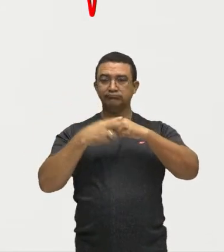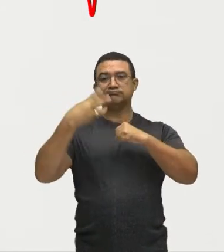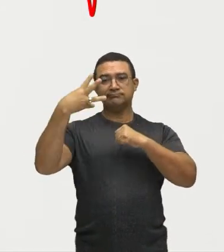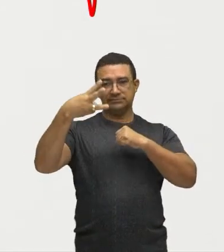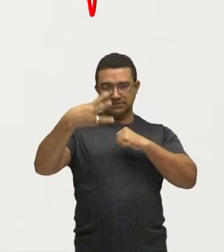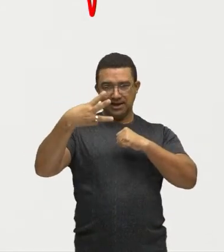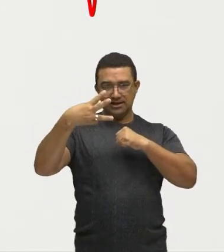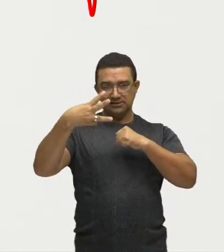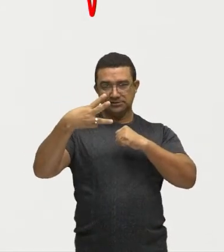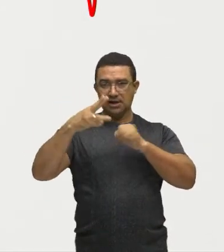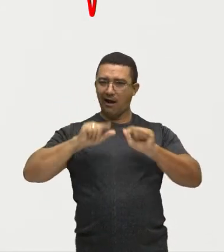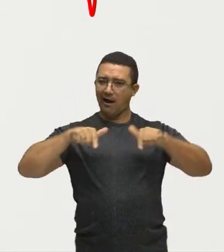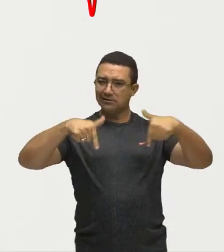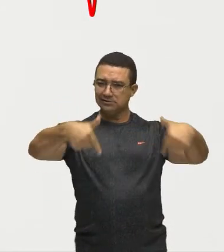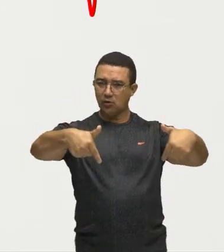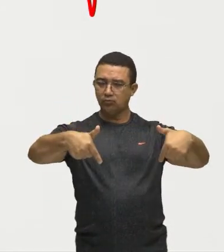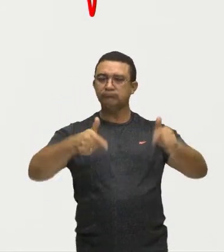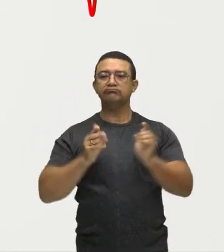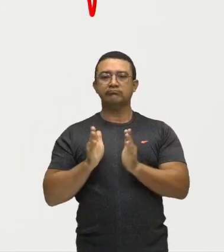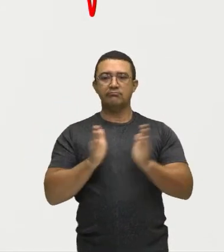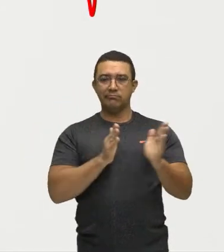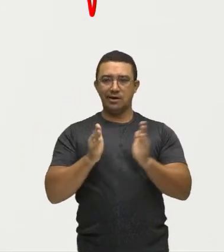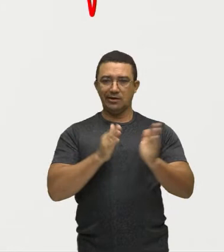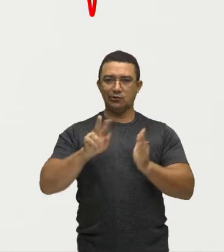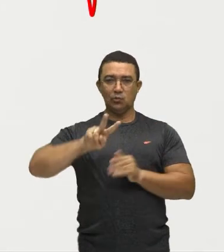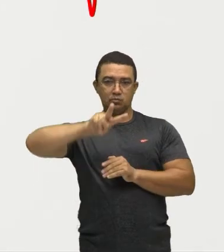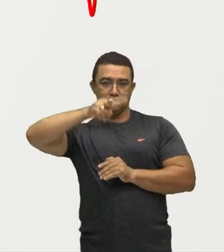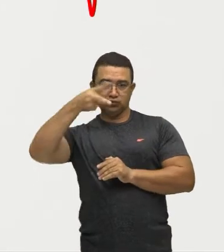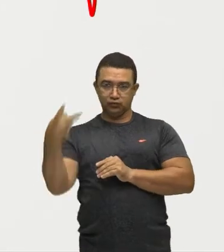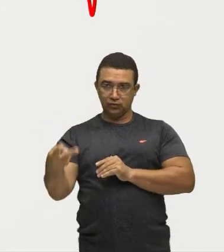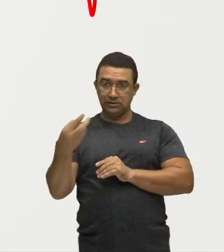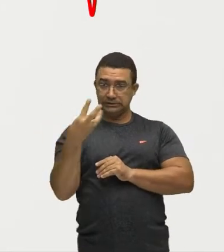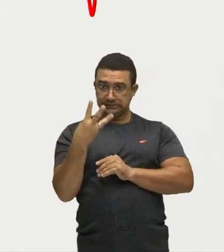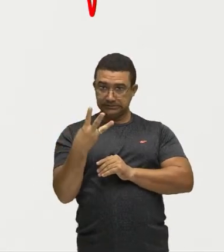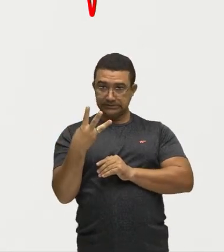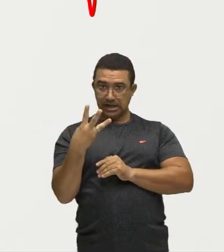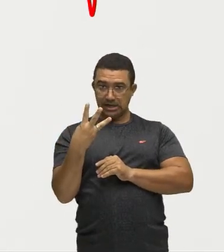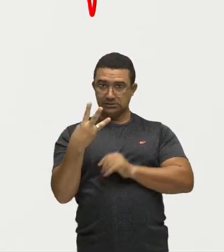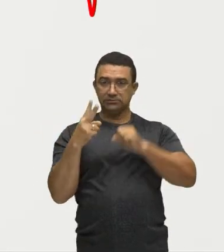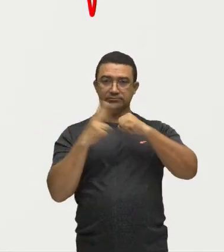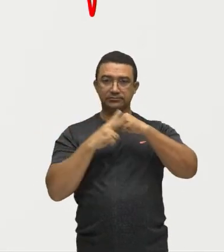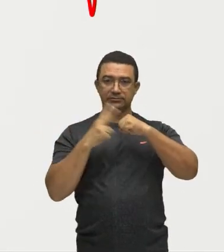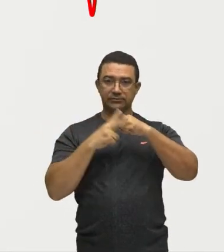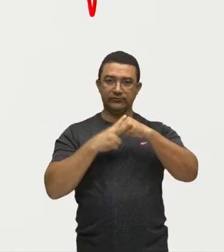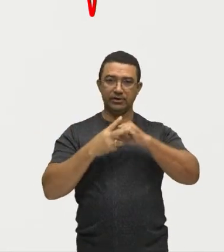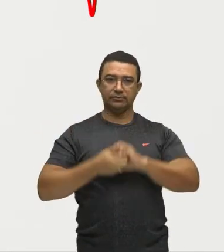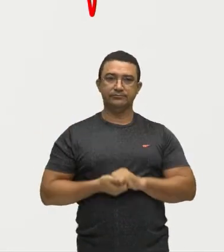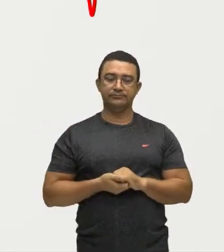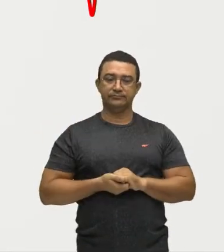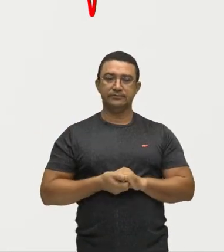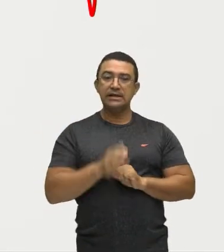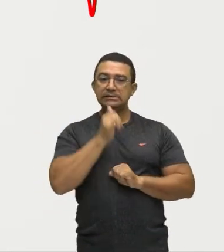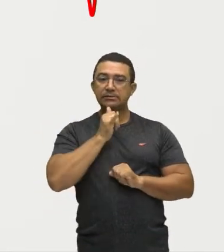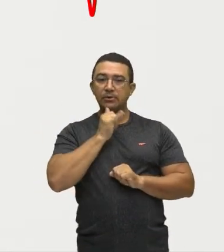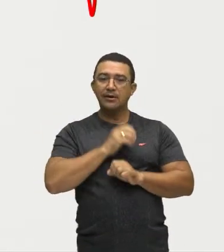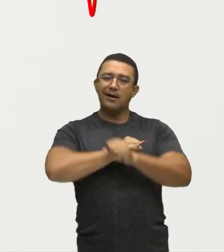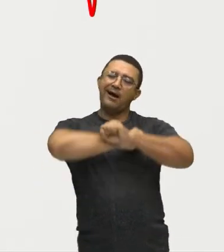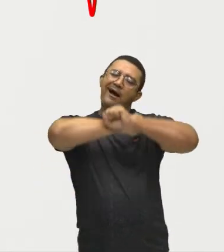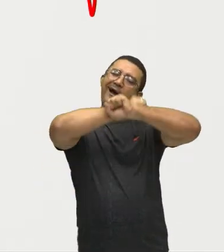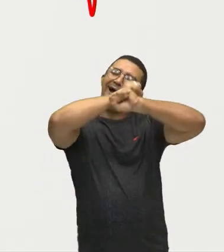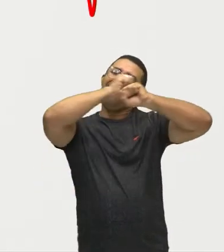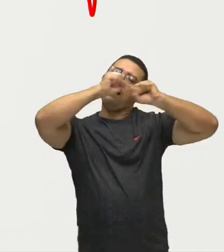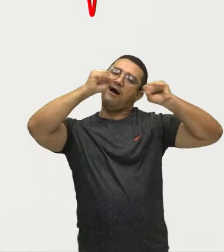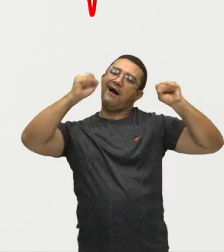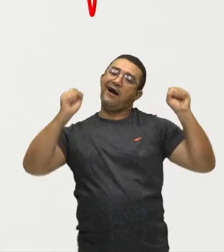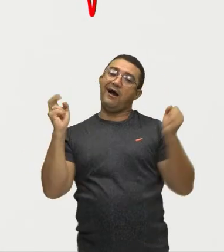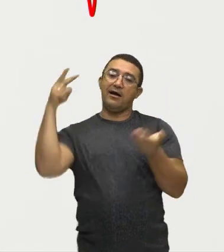Período composto por 3 verbos. Olha só, acordei, levantei, tomei